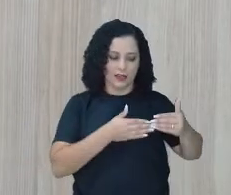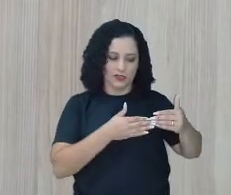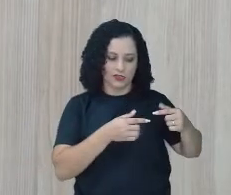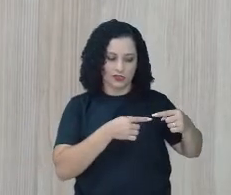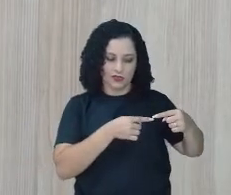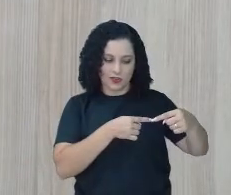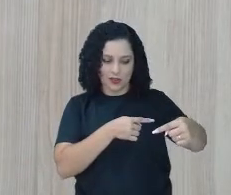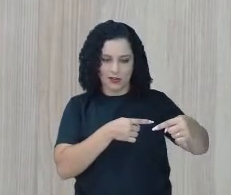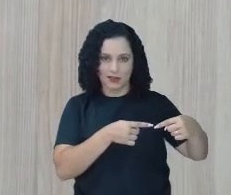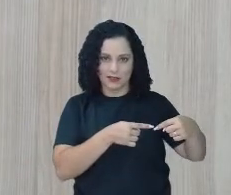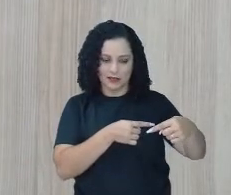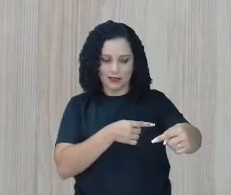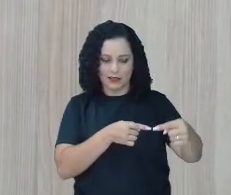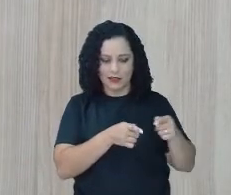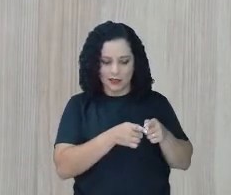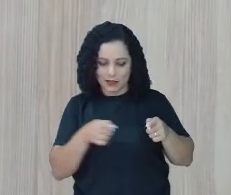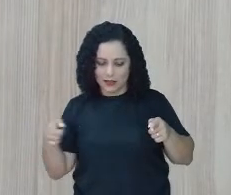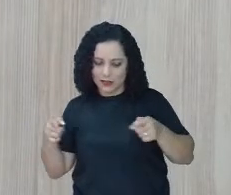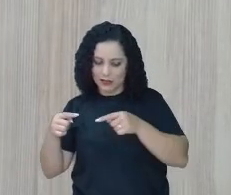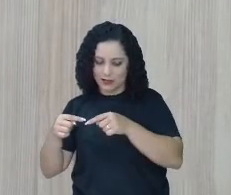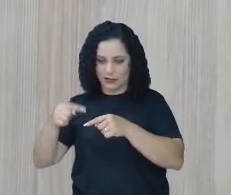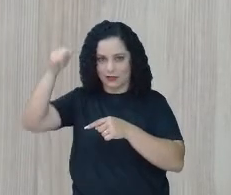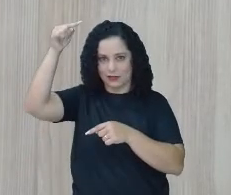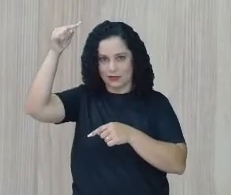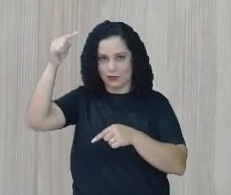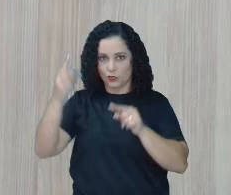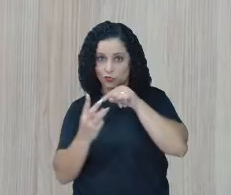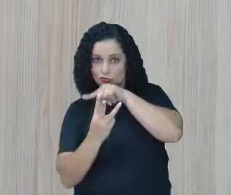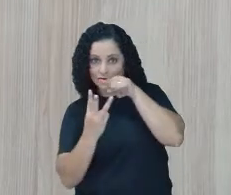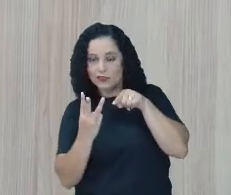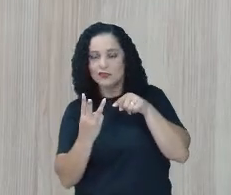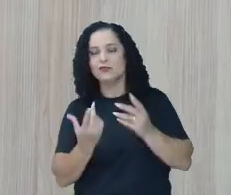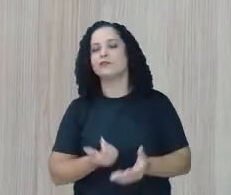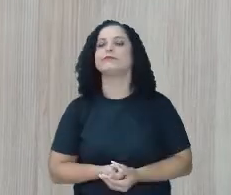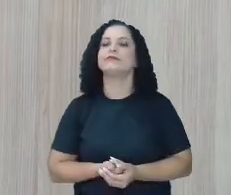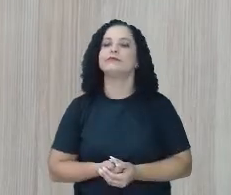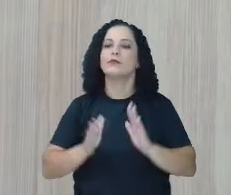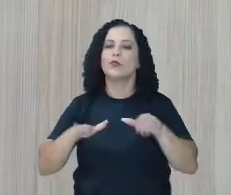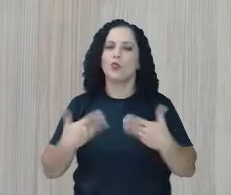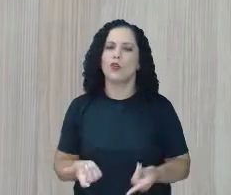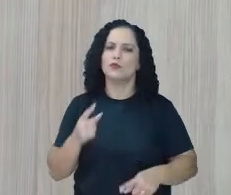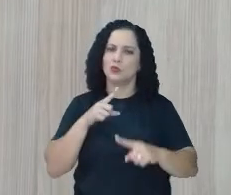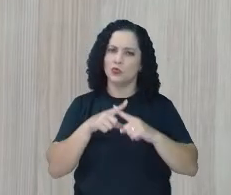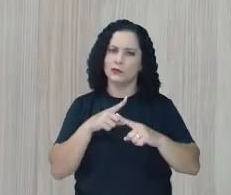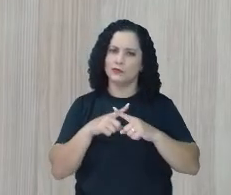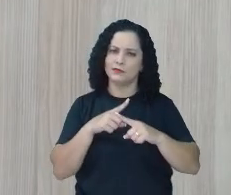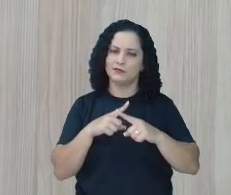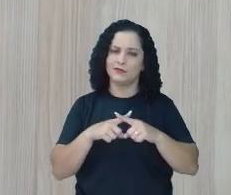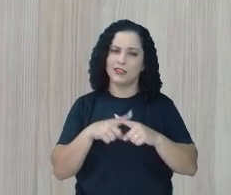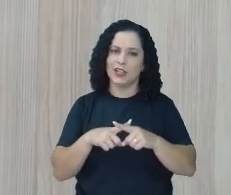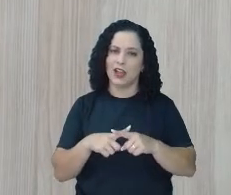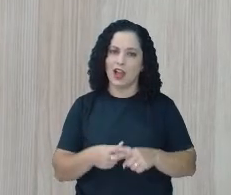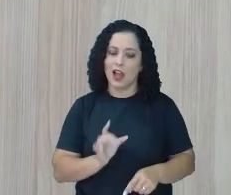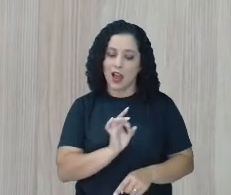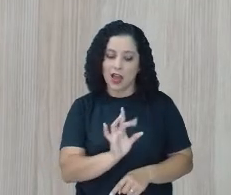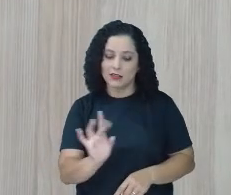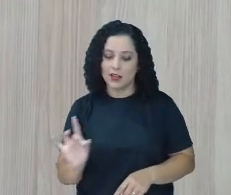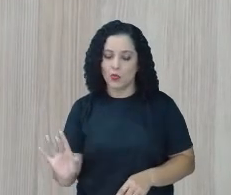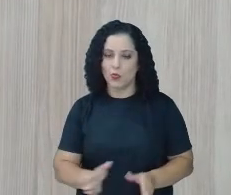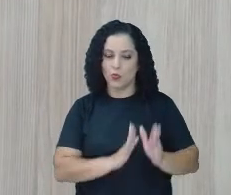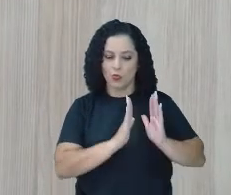gente faz a multiplicação desses valores, você pode notar que esses blocos, certo? Eles